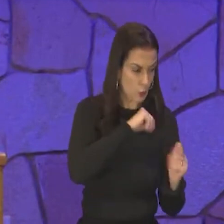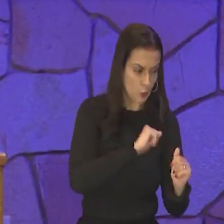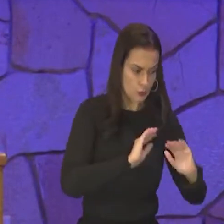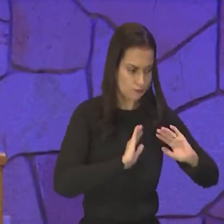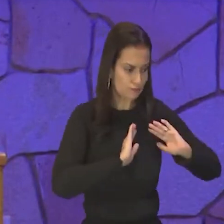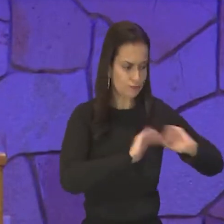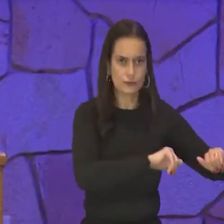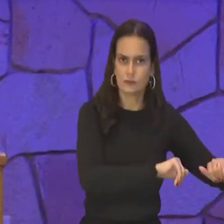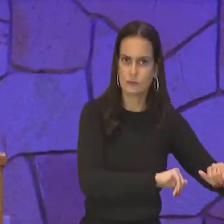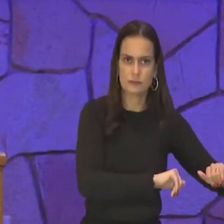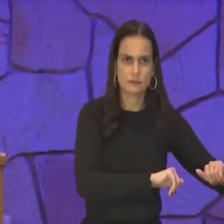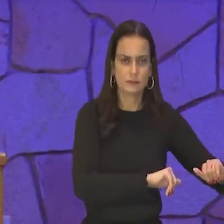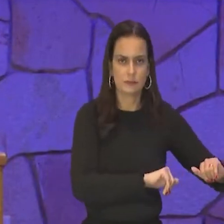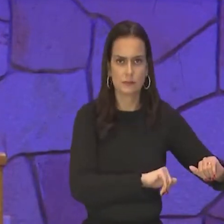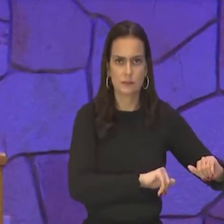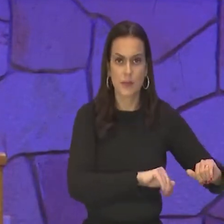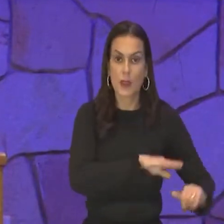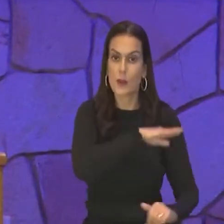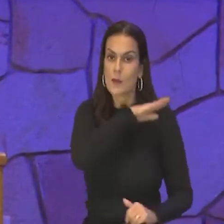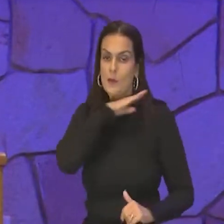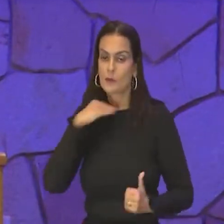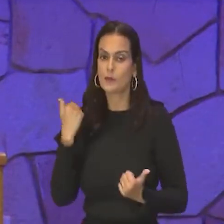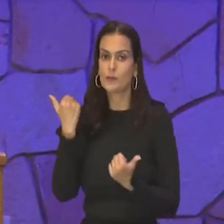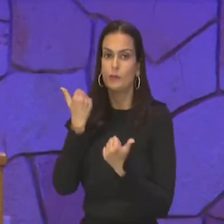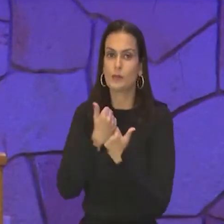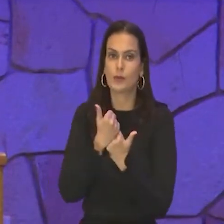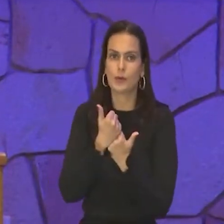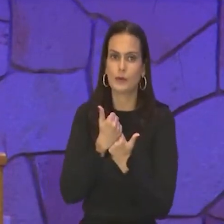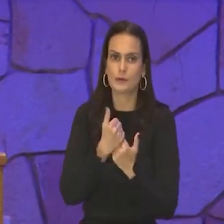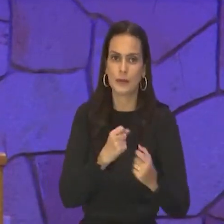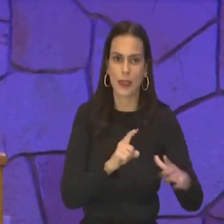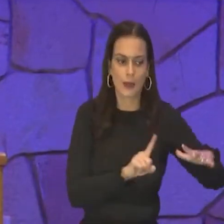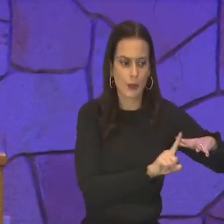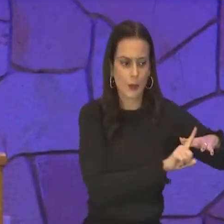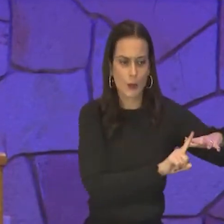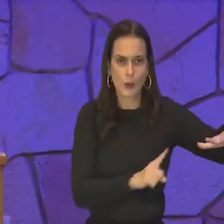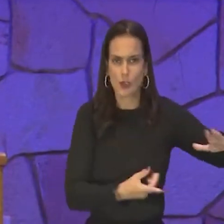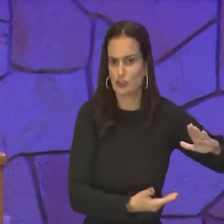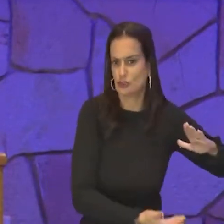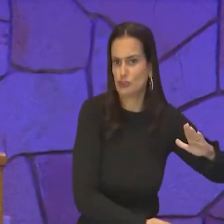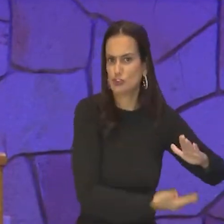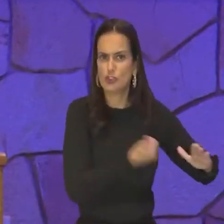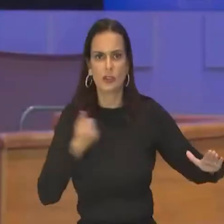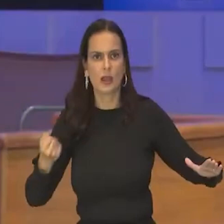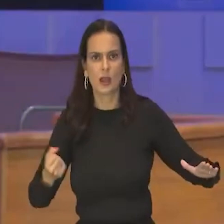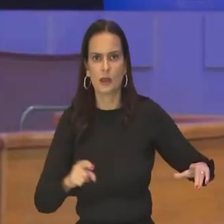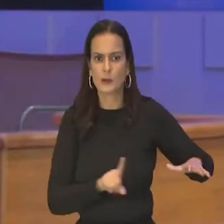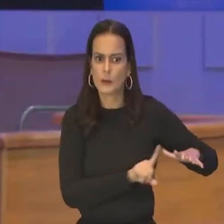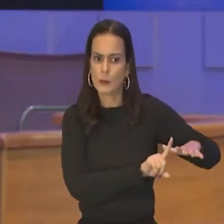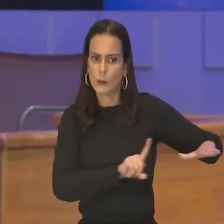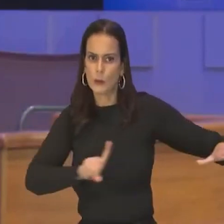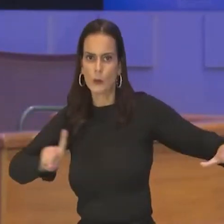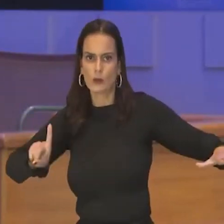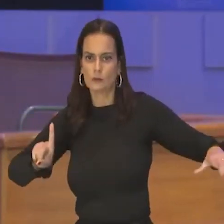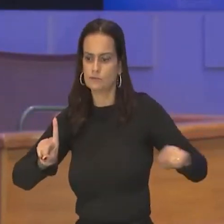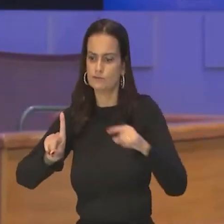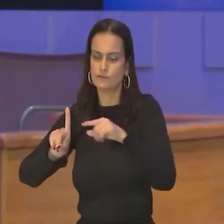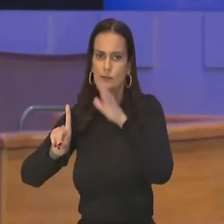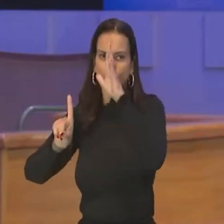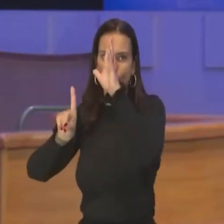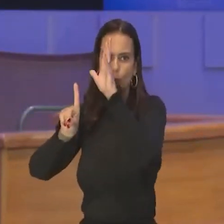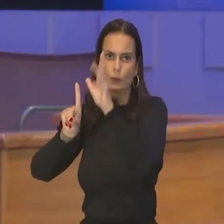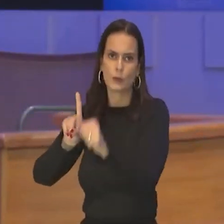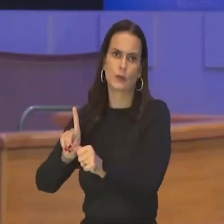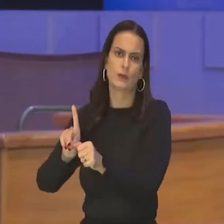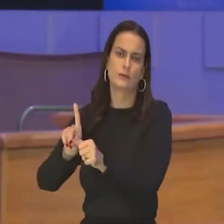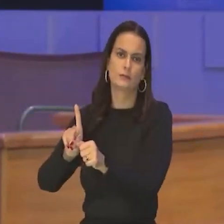nós, pelos nossos pecados, para nos retirar, para nos arrancar, para nos separar. E a palavra santificação